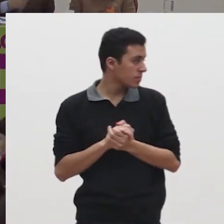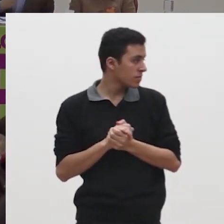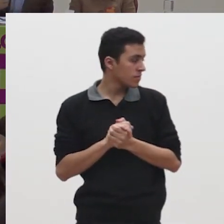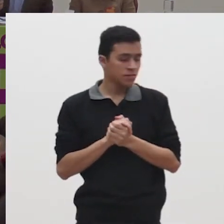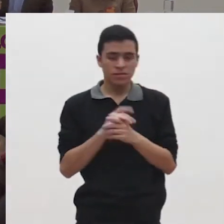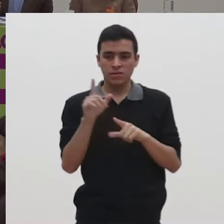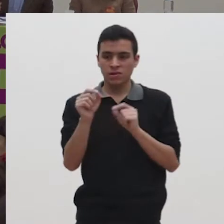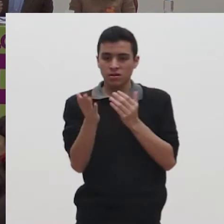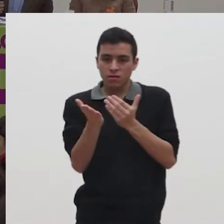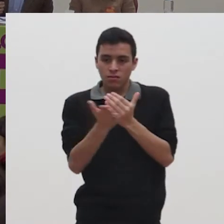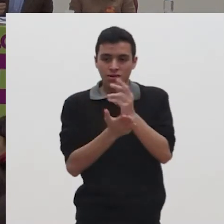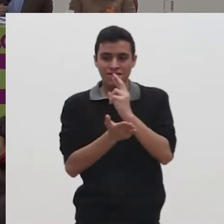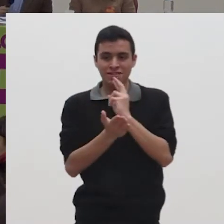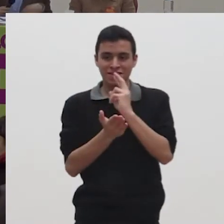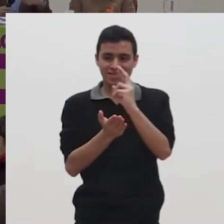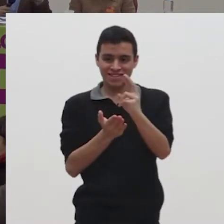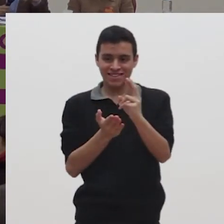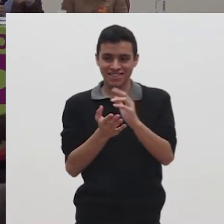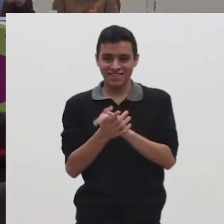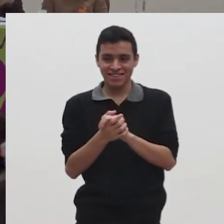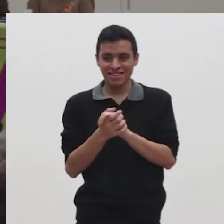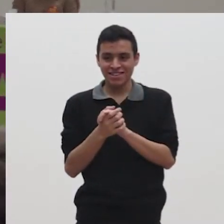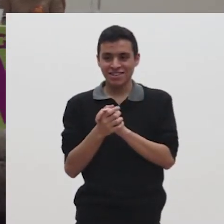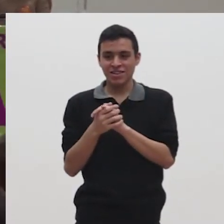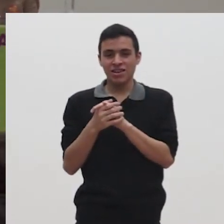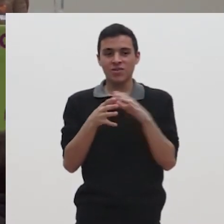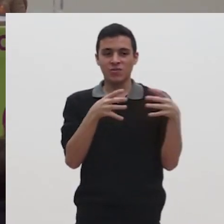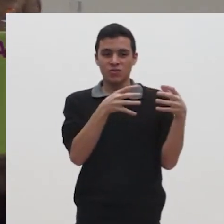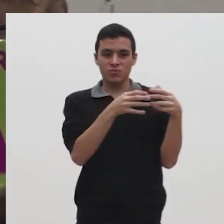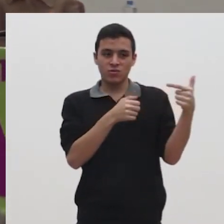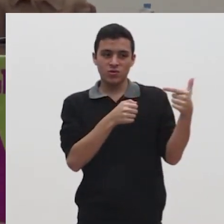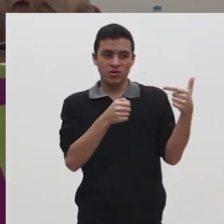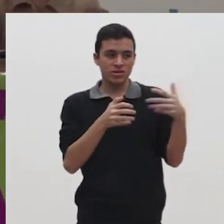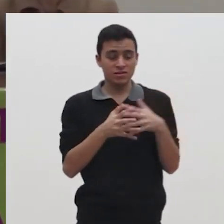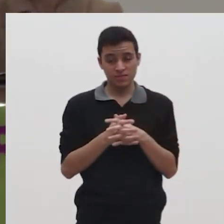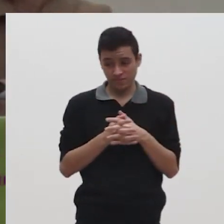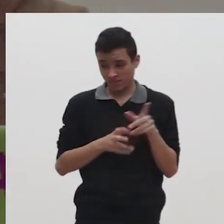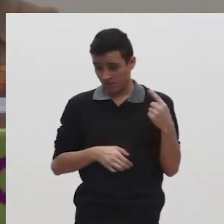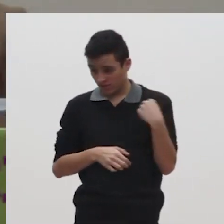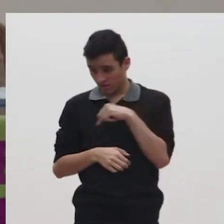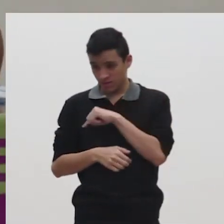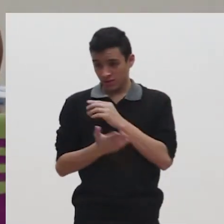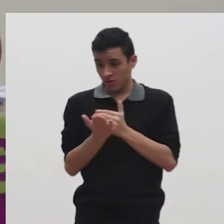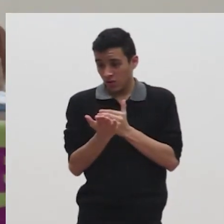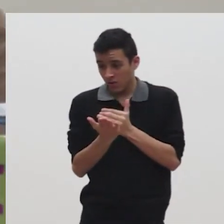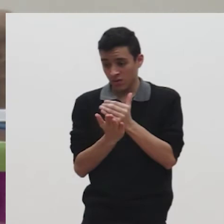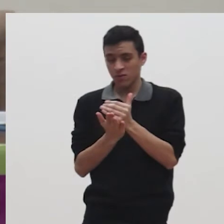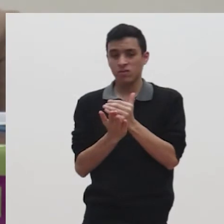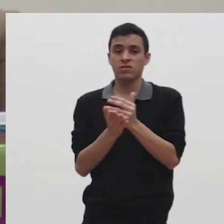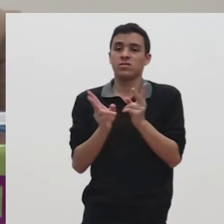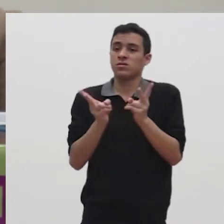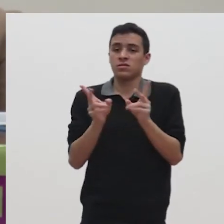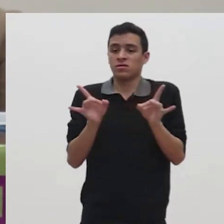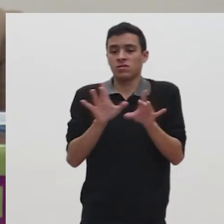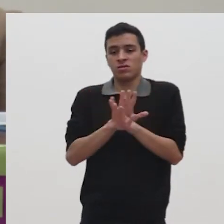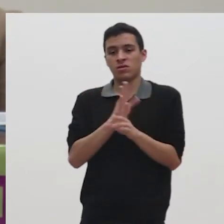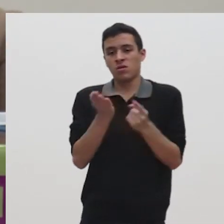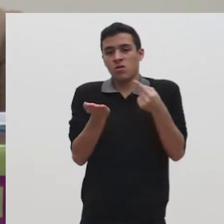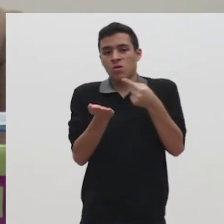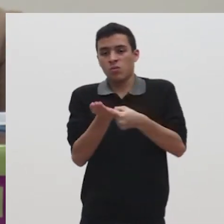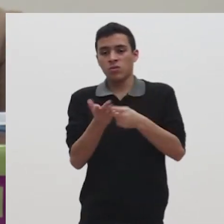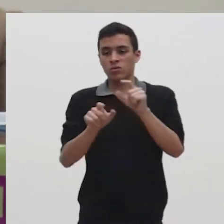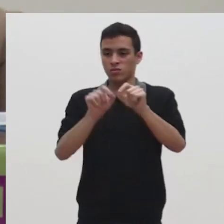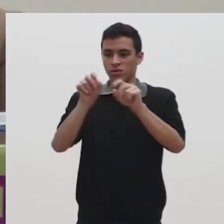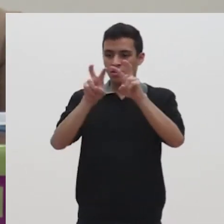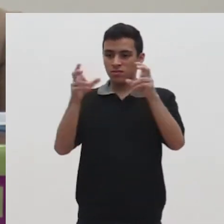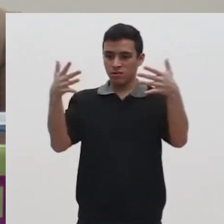Quem começa respondendo, Chapa 2. Nós somos, desde o início, absolutamente